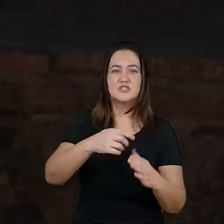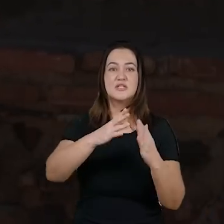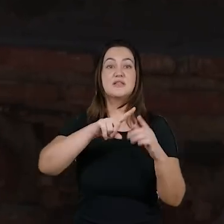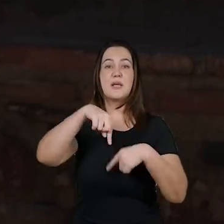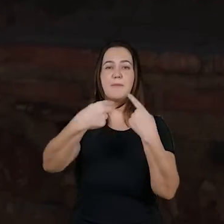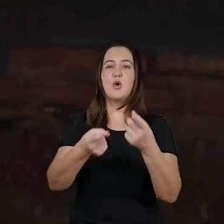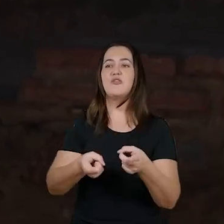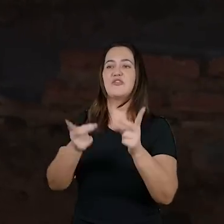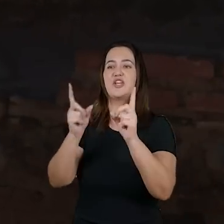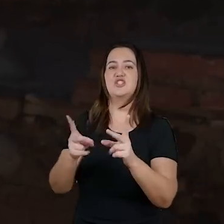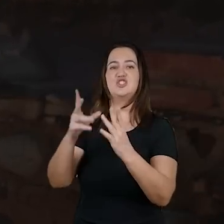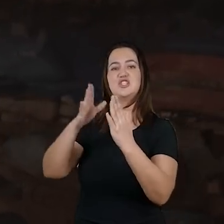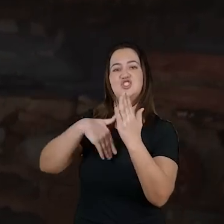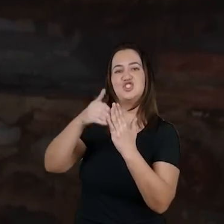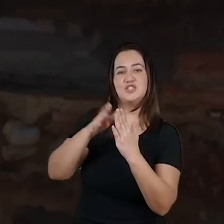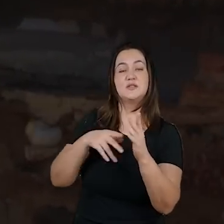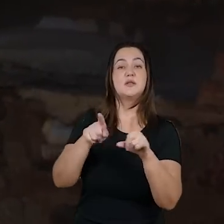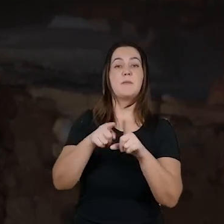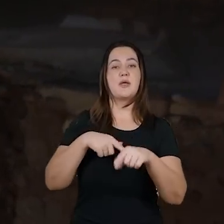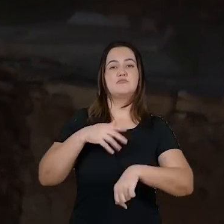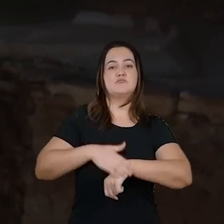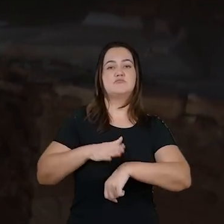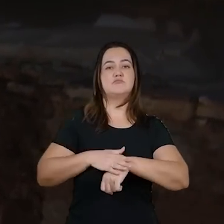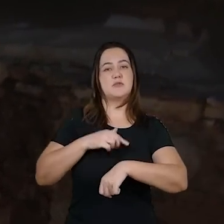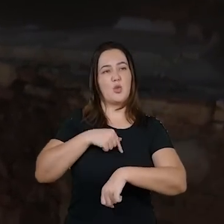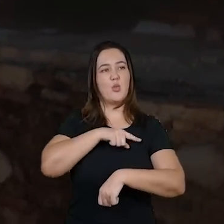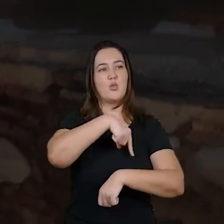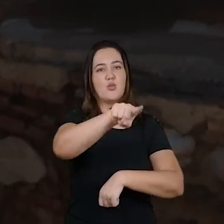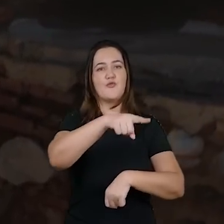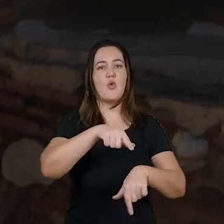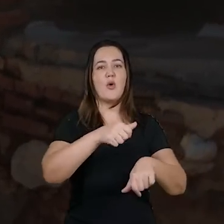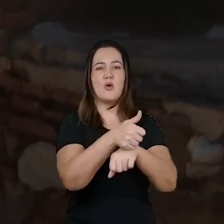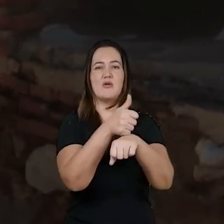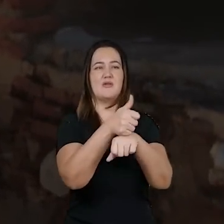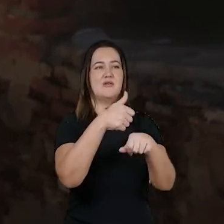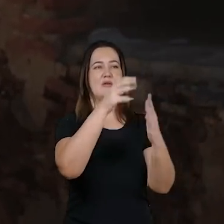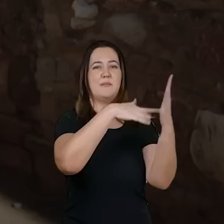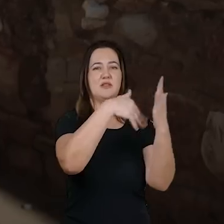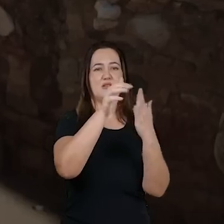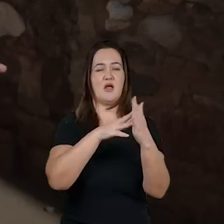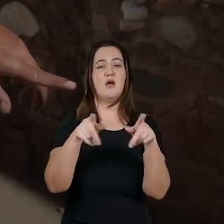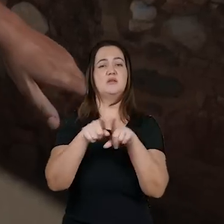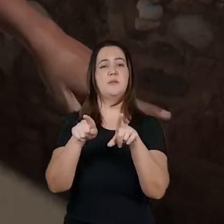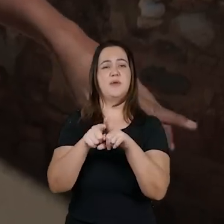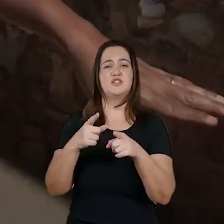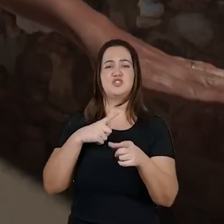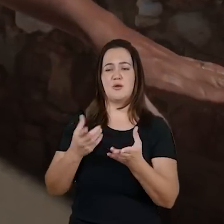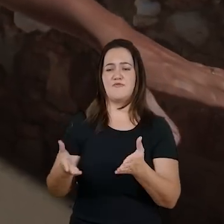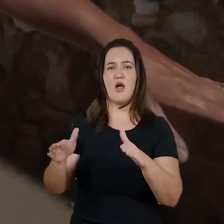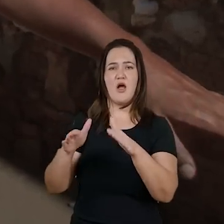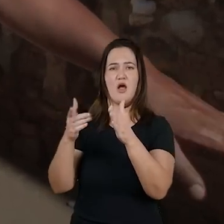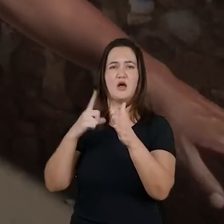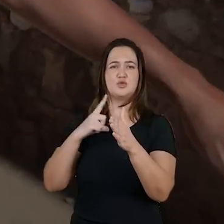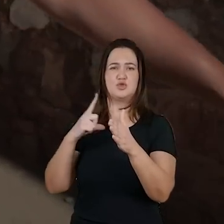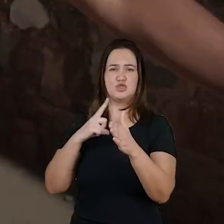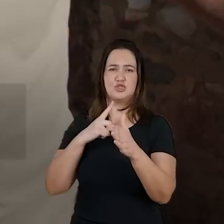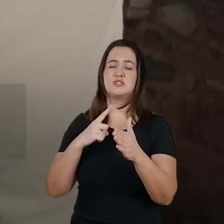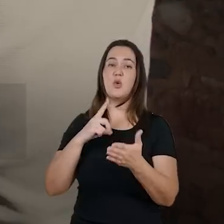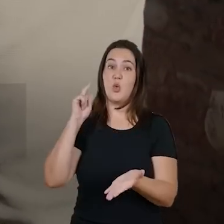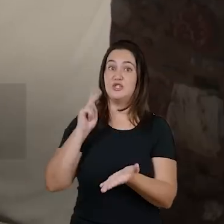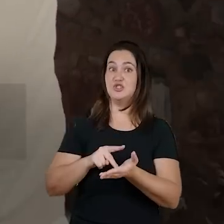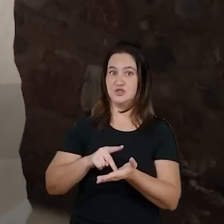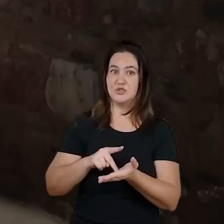de parede, pintores de elementos que precisavam ser retratados, um vaso, por exemplo. E nós temos inclusive um dos vasos